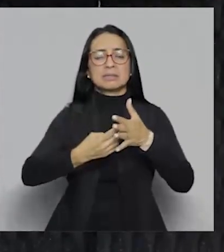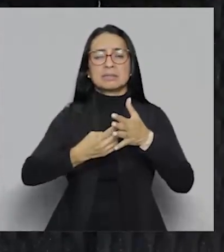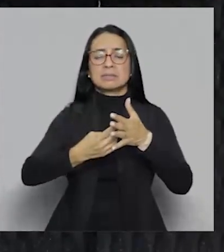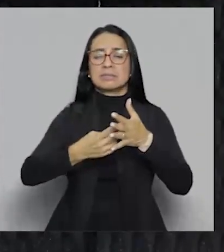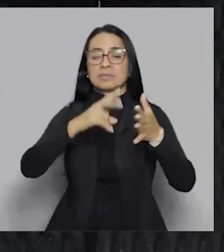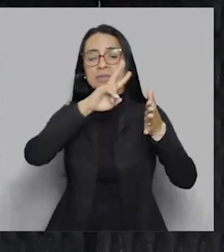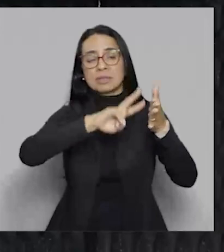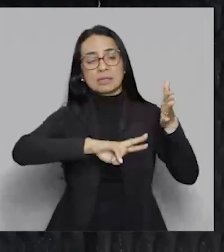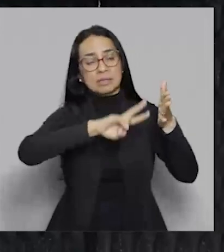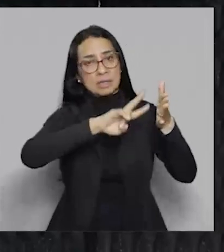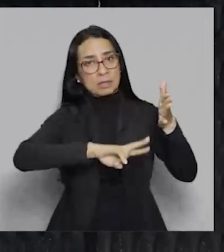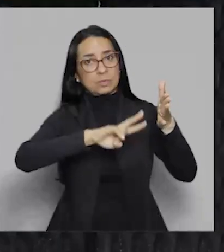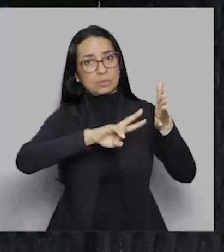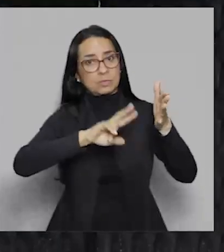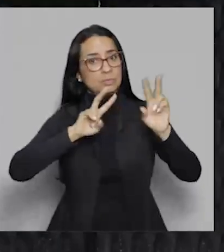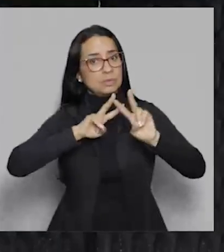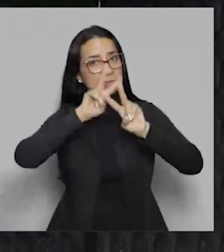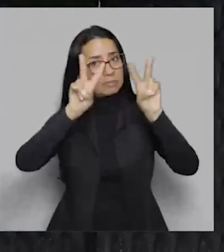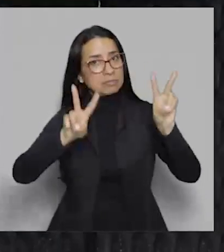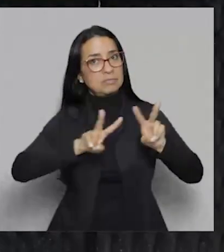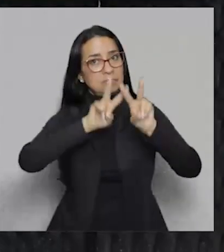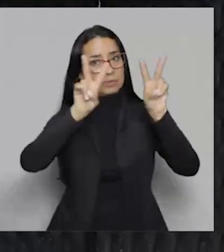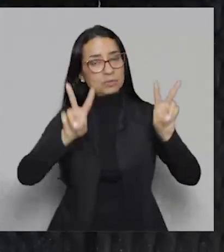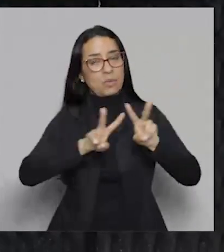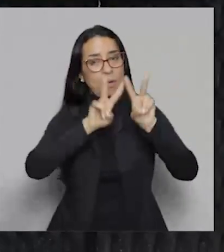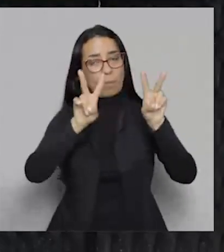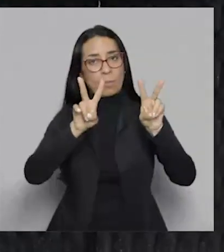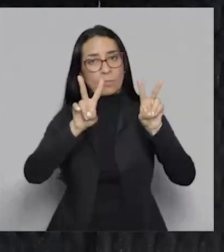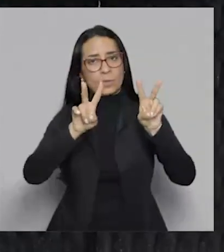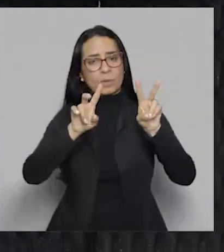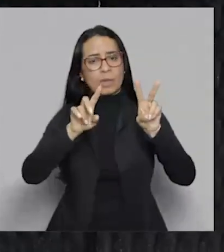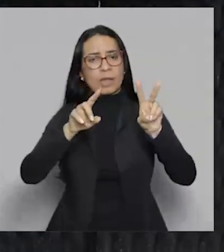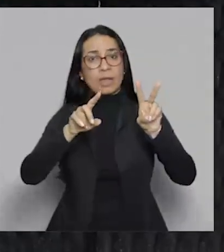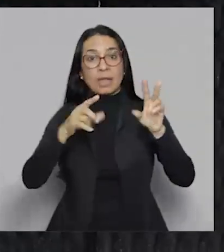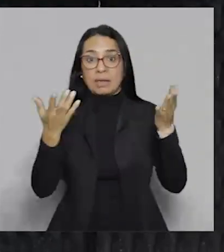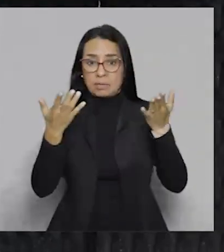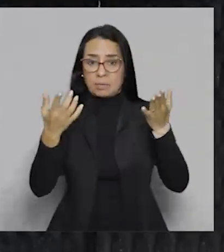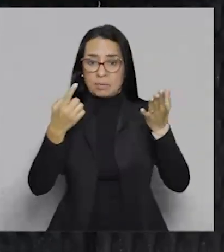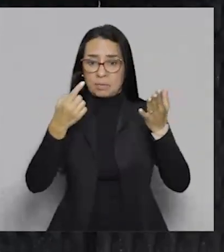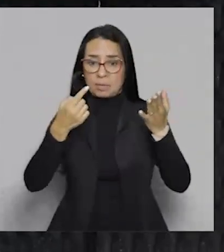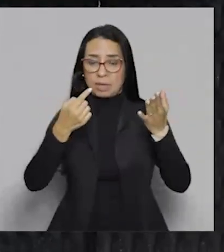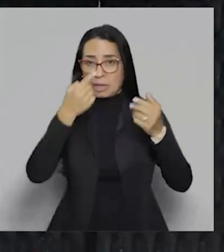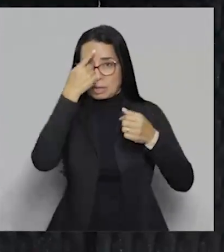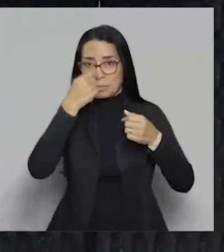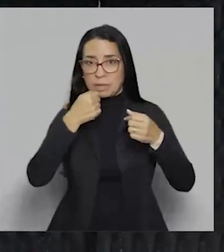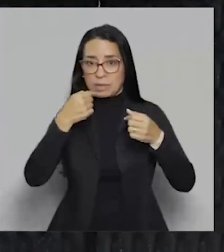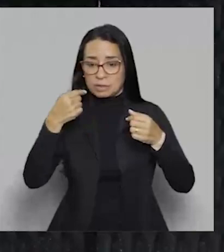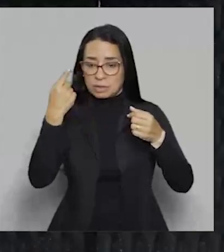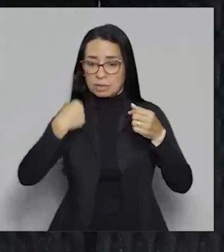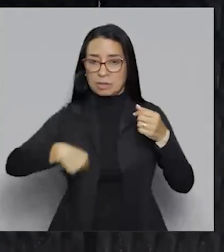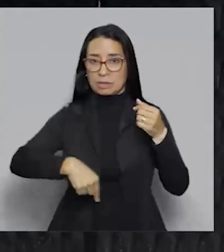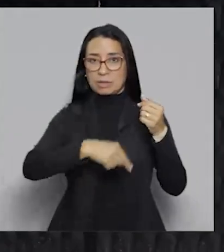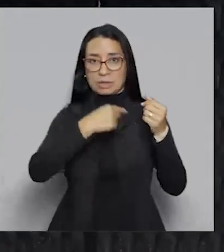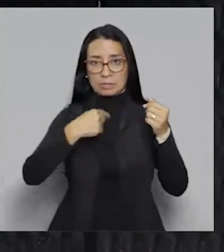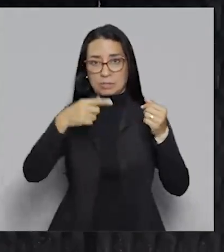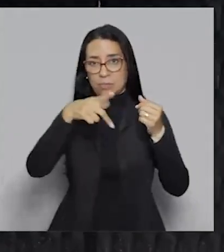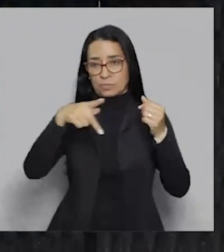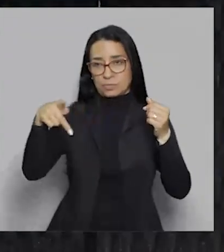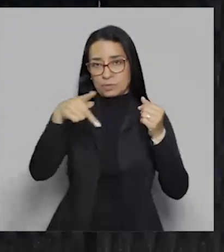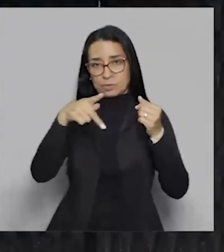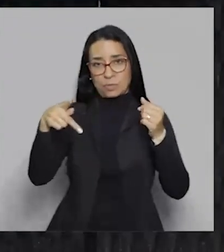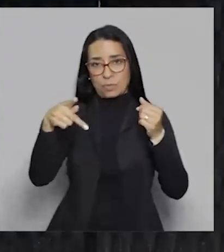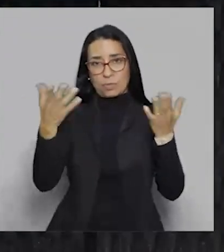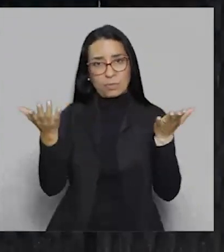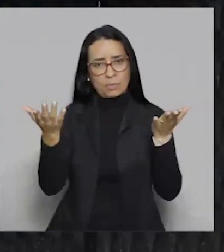com uma estampa, professor, o que significa essa estampa? Tem um significado. Mas não, a gente não vai discutir sobre minha camiseta agora. A gente vai discutir sobre a questão.